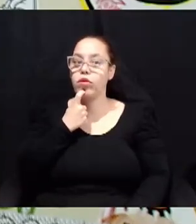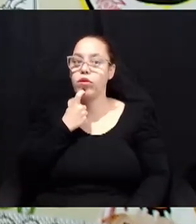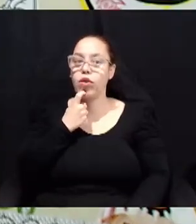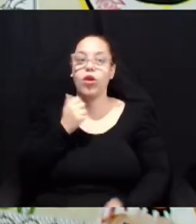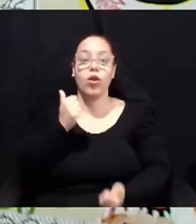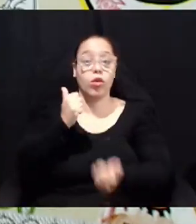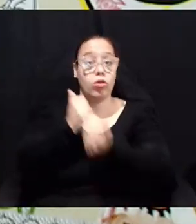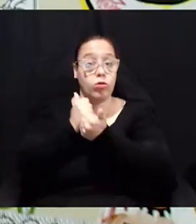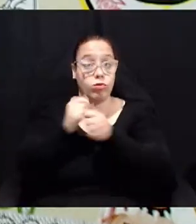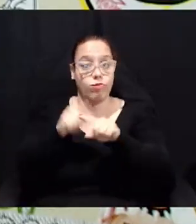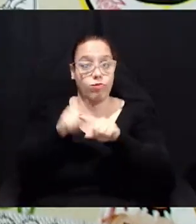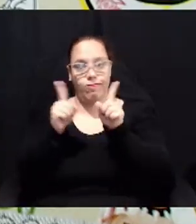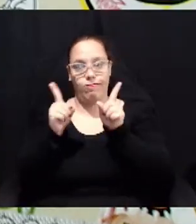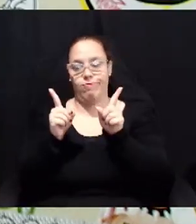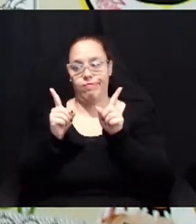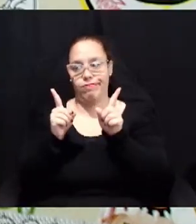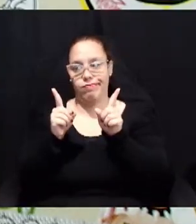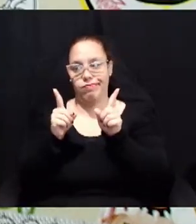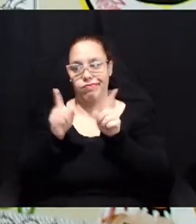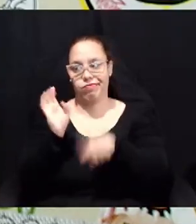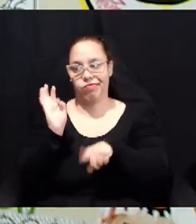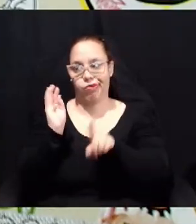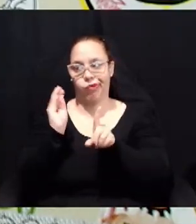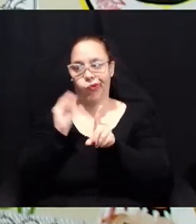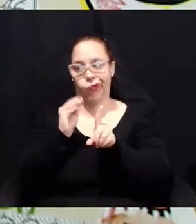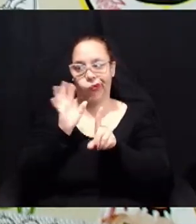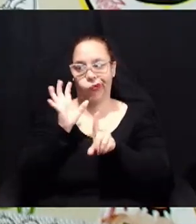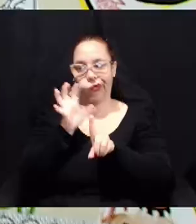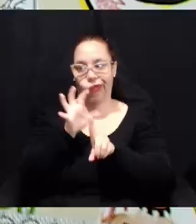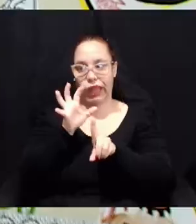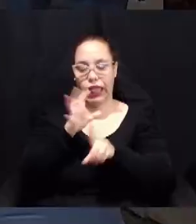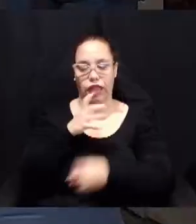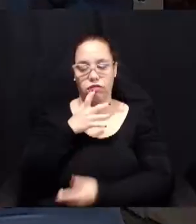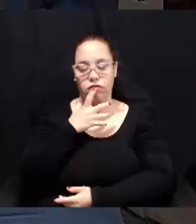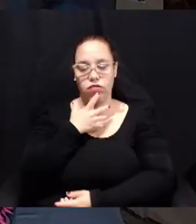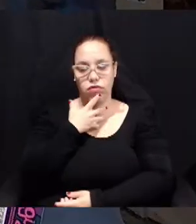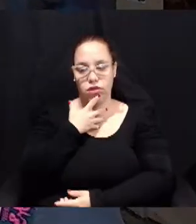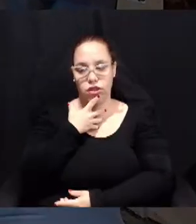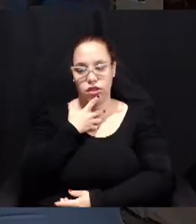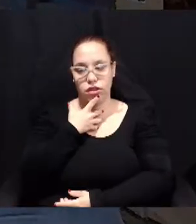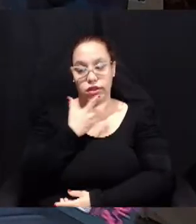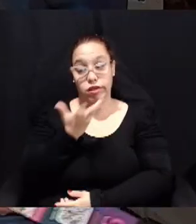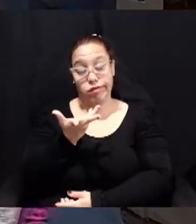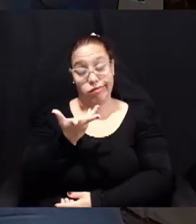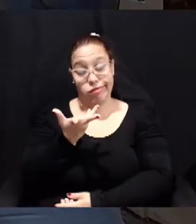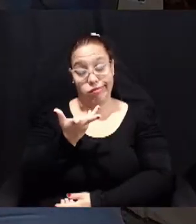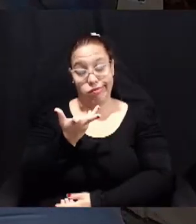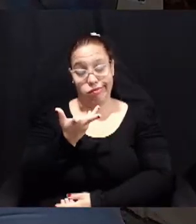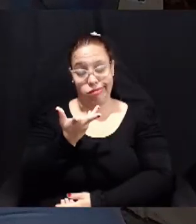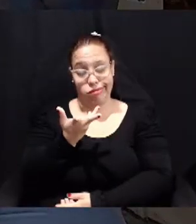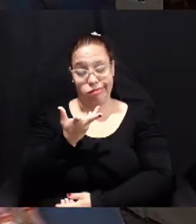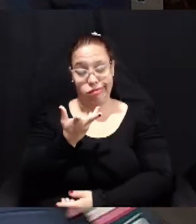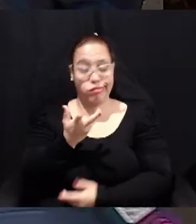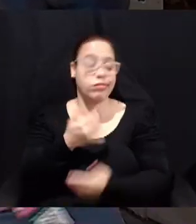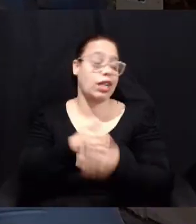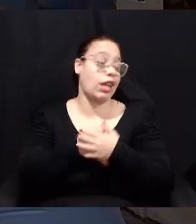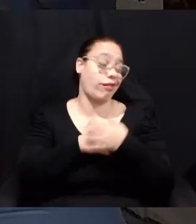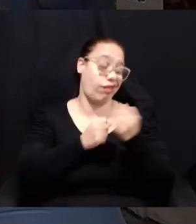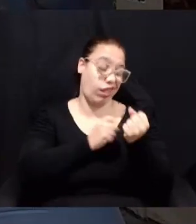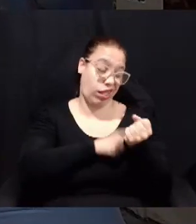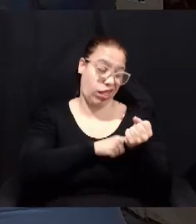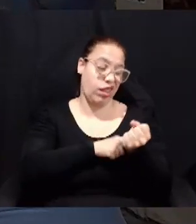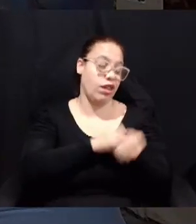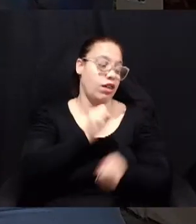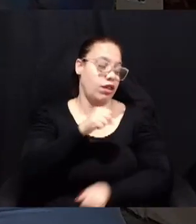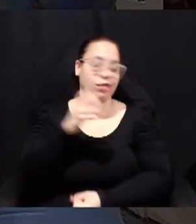também tem, né, como todo objeto artístico vai ter incomodativo. Vai ter... Isso é